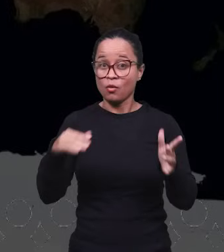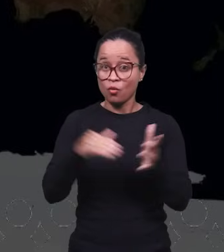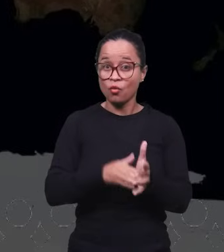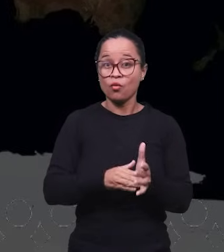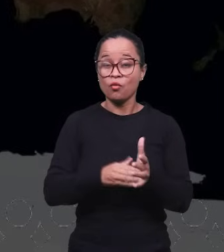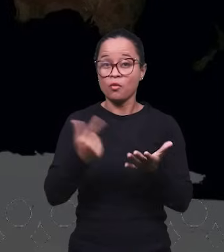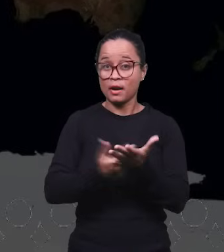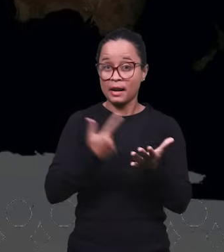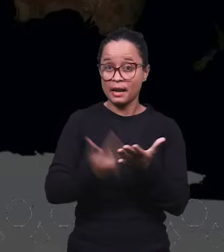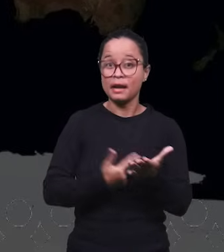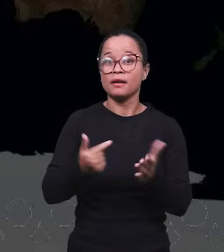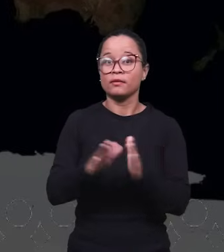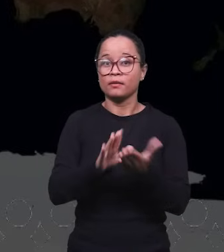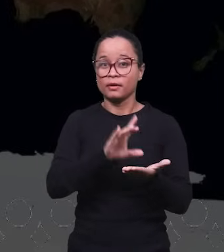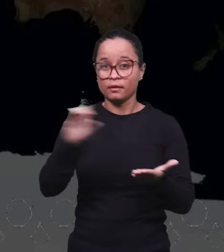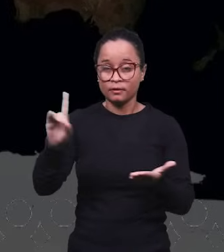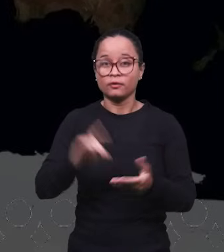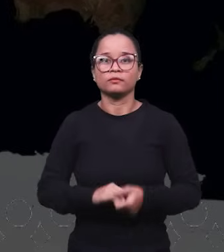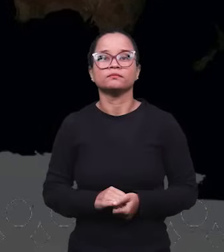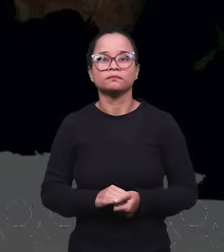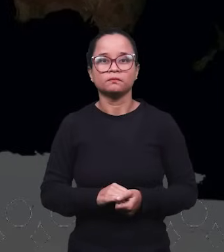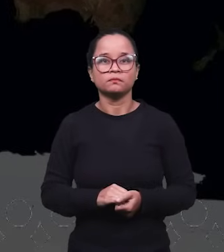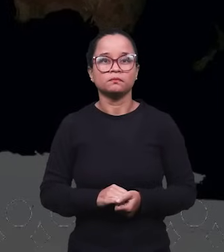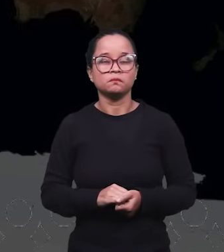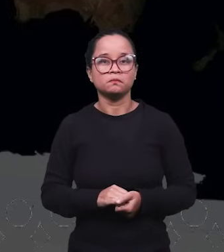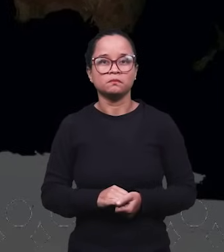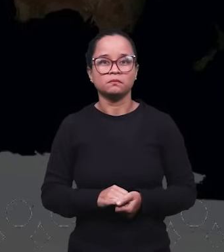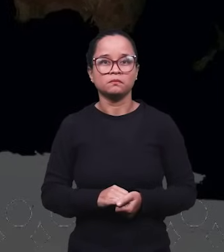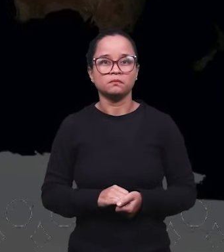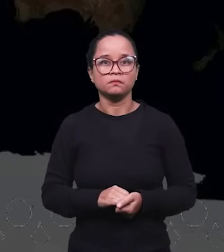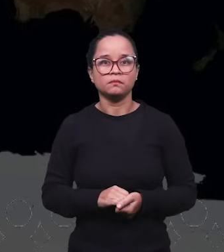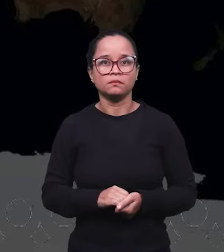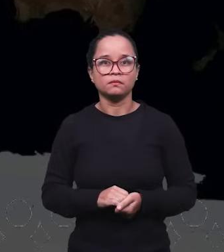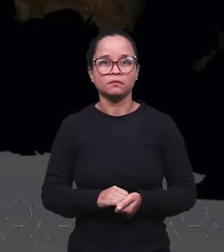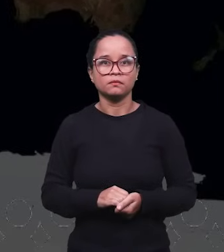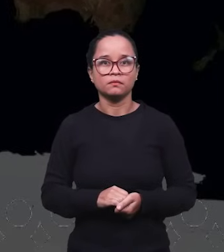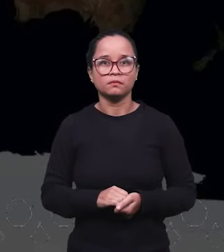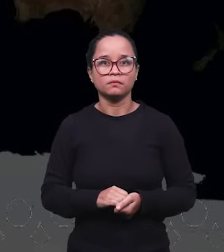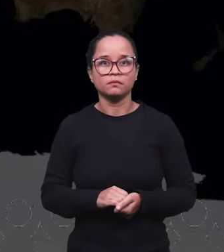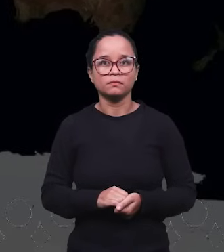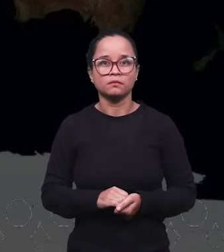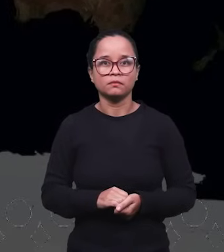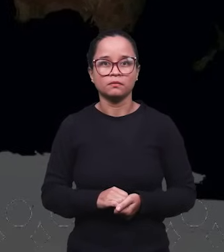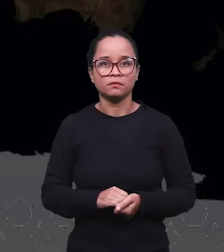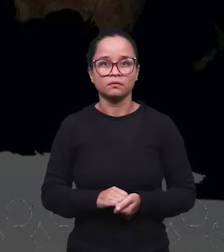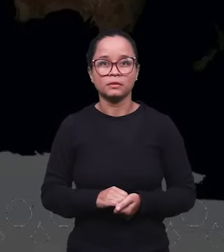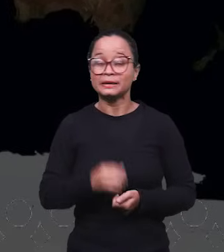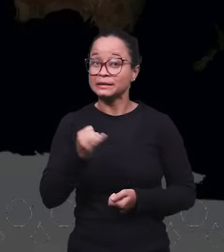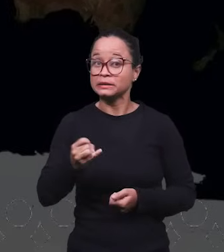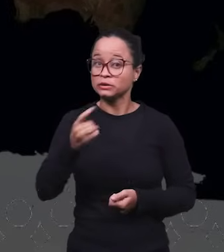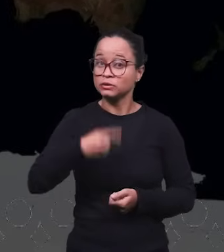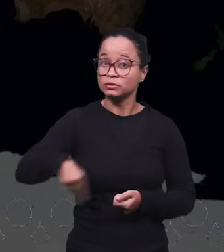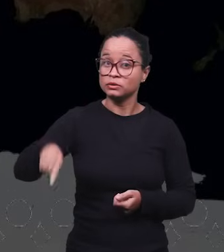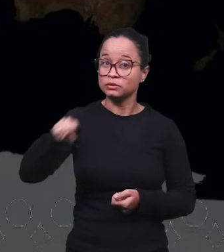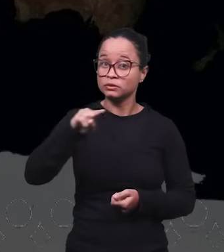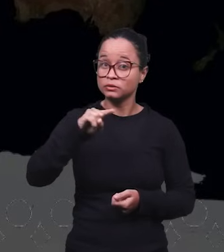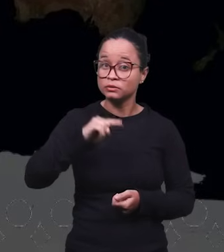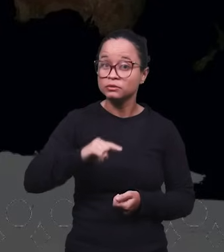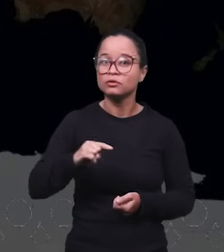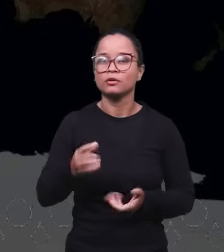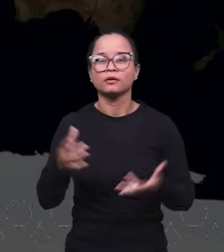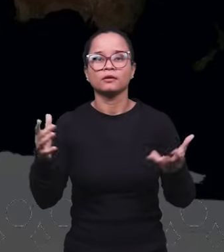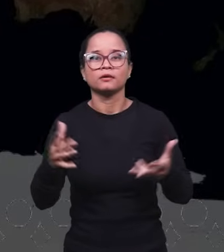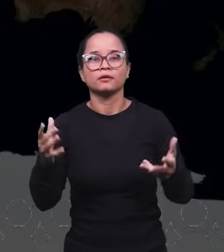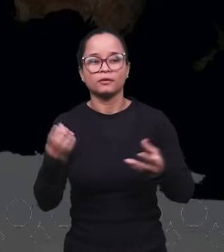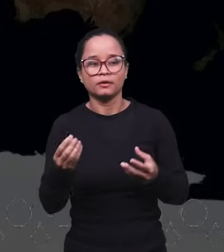last book of the Bible. Ufunuo ni kitabu cha mwisho katika Biblia. Se nós fôssemos dar